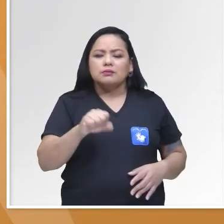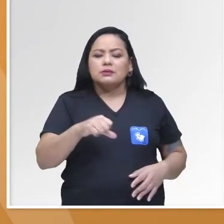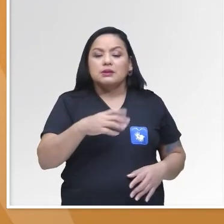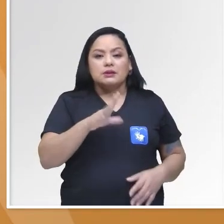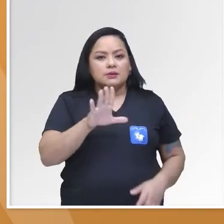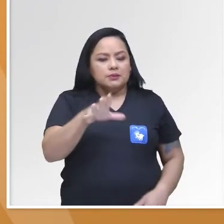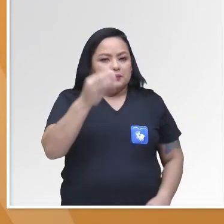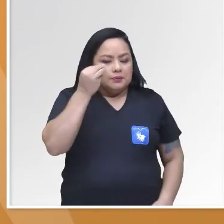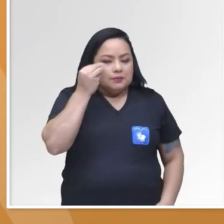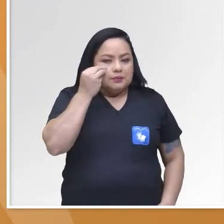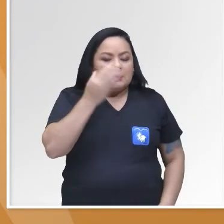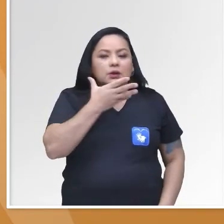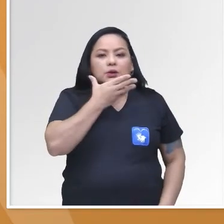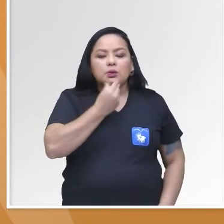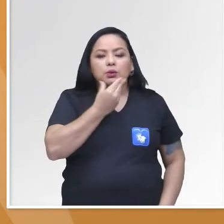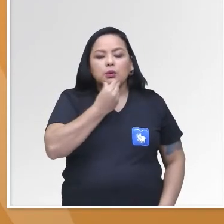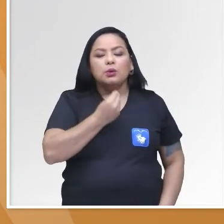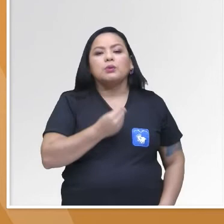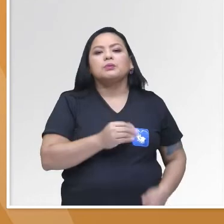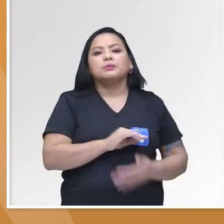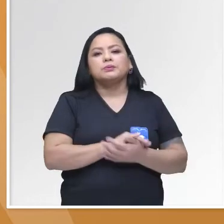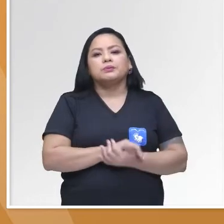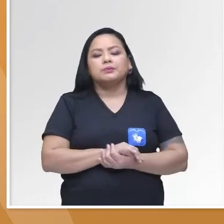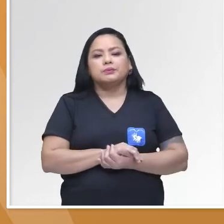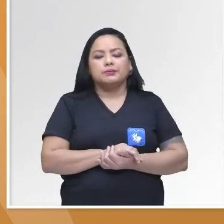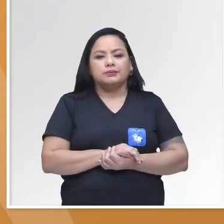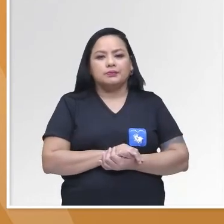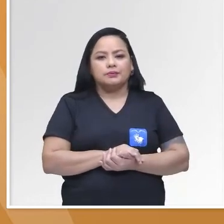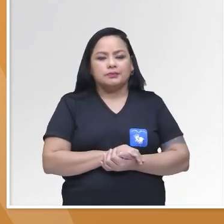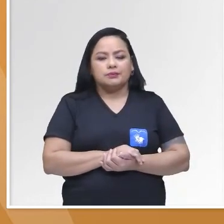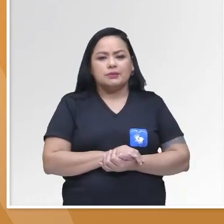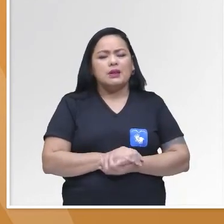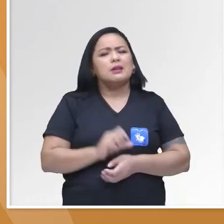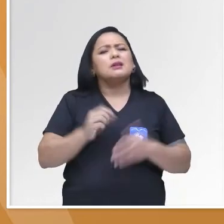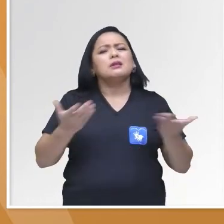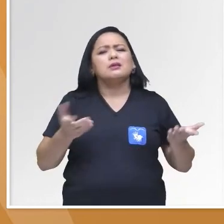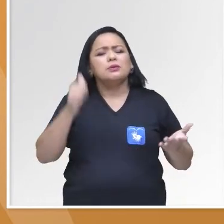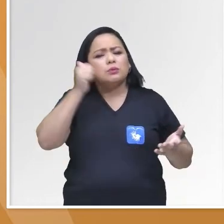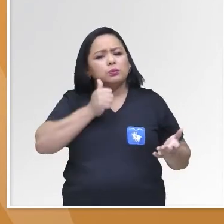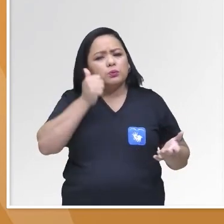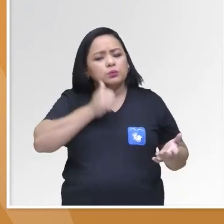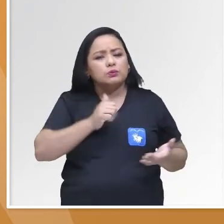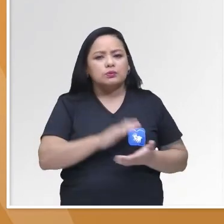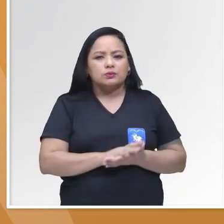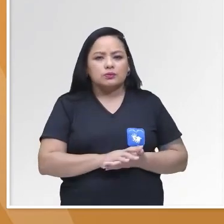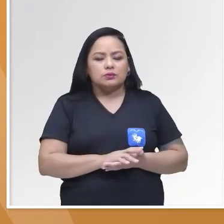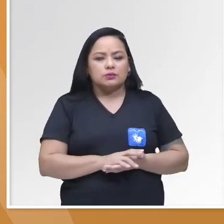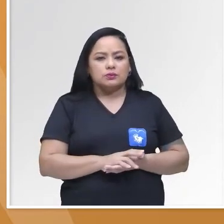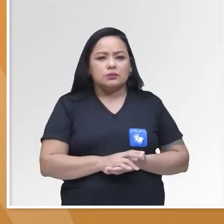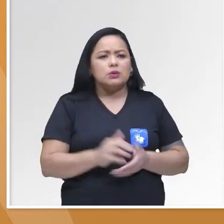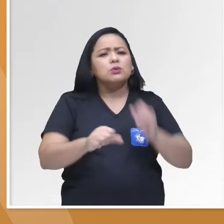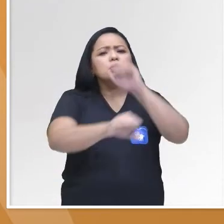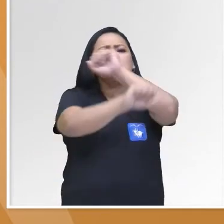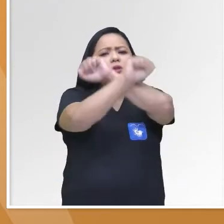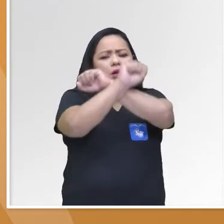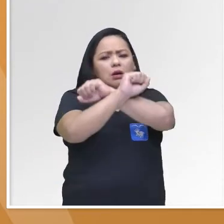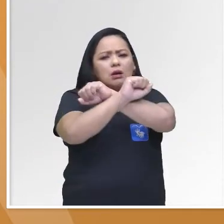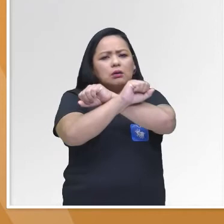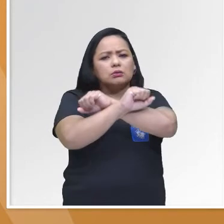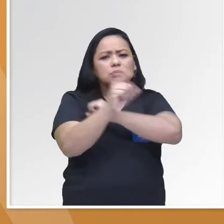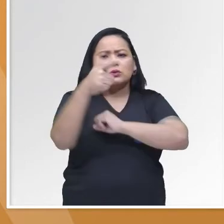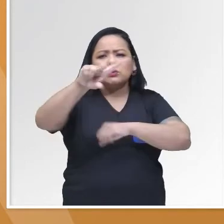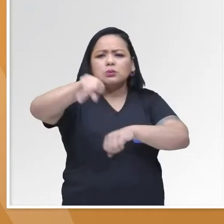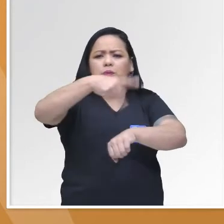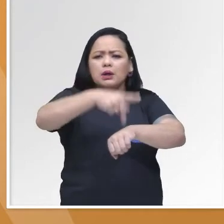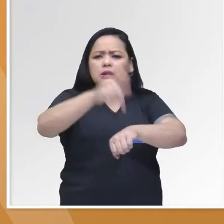vejam bem, indivíduos do sexo masculino. E as mulheres? Os escravos? Os